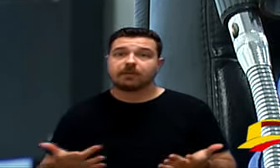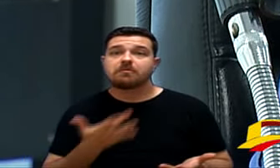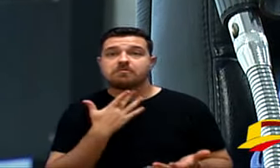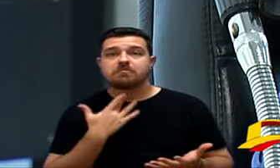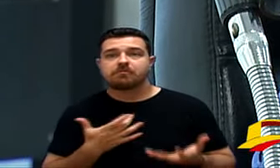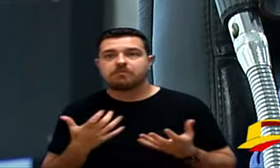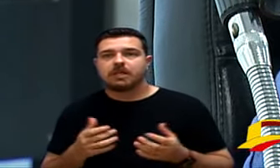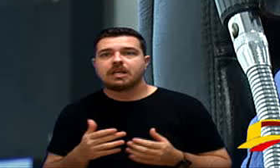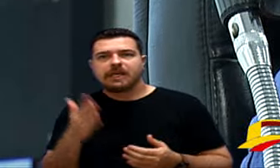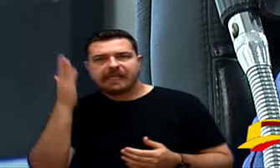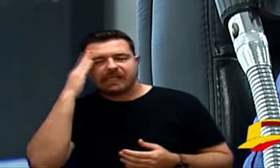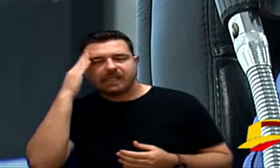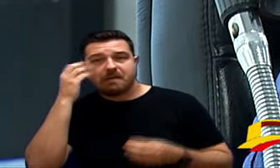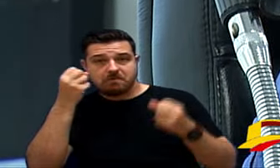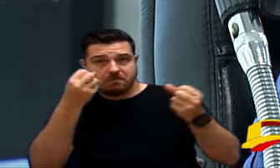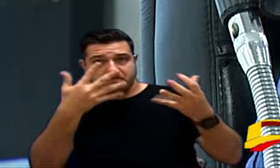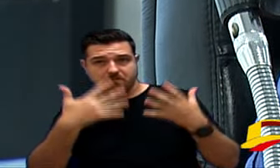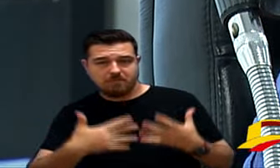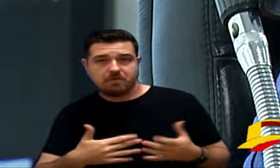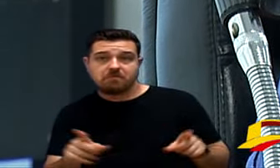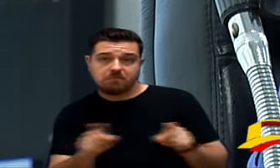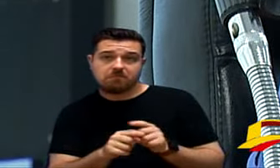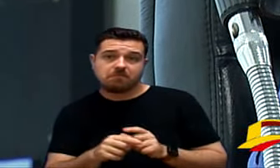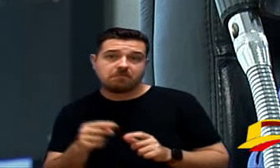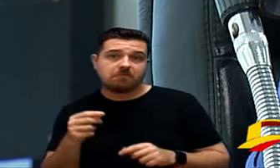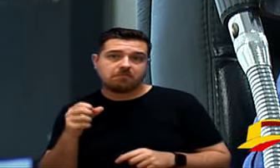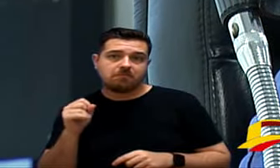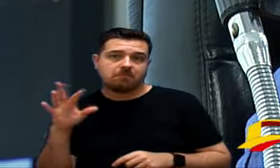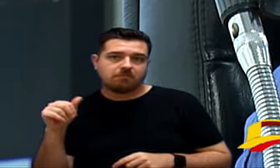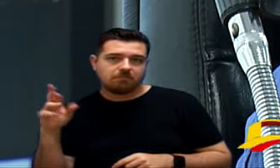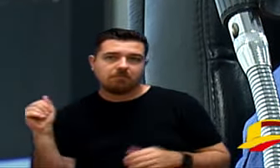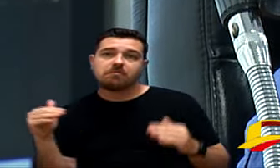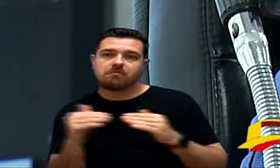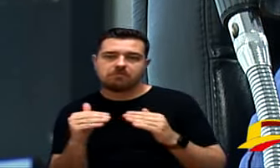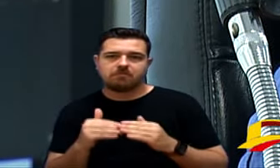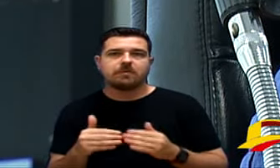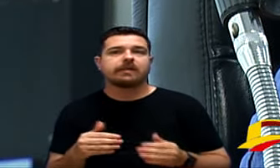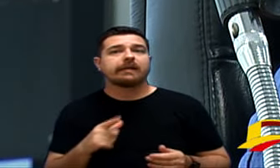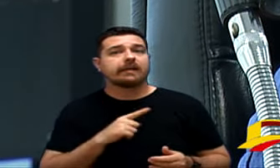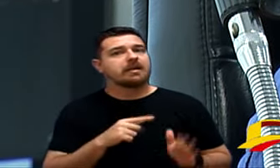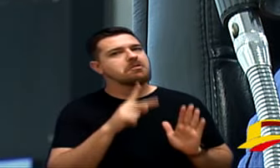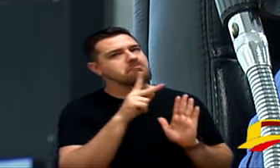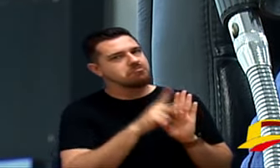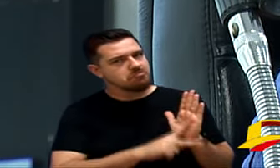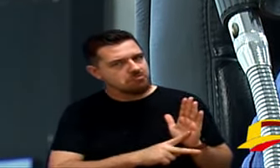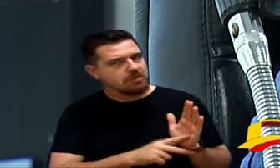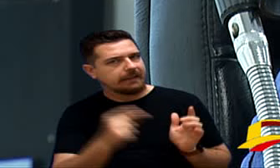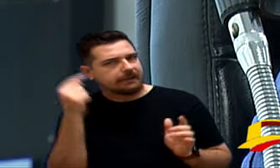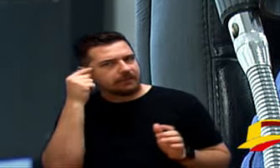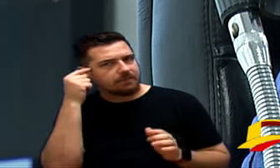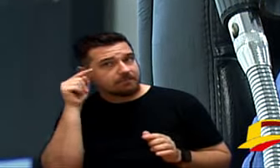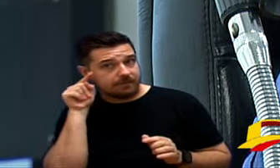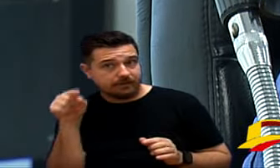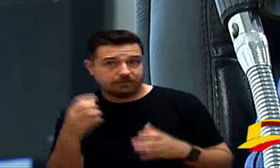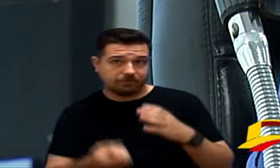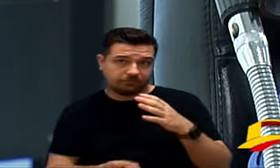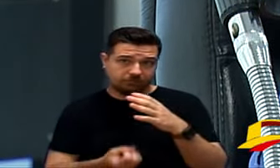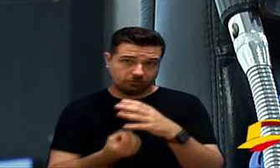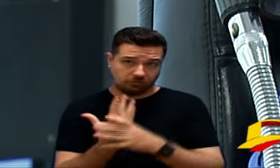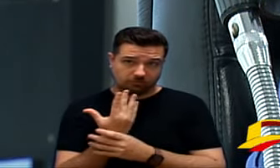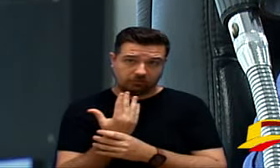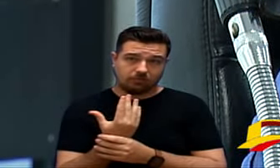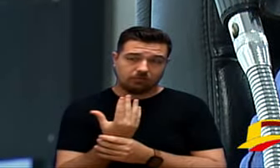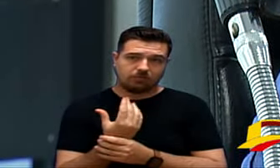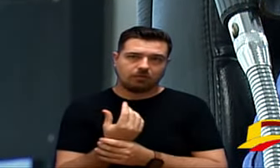Senhor at por pedido da Iara se há algum projeto eu sei que o orçamento é terrível mas se há algum projeto ou se você